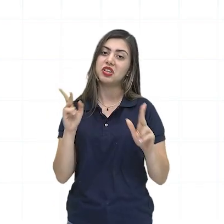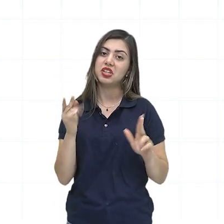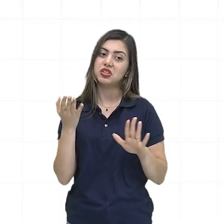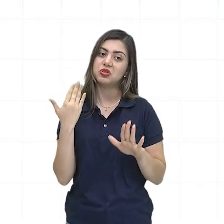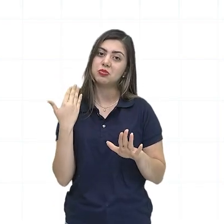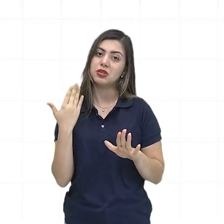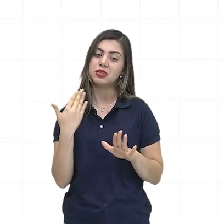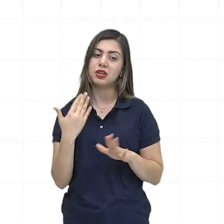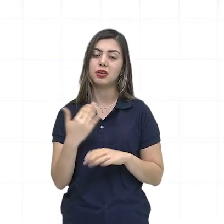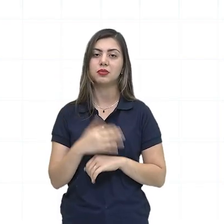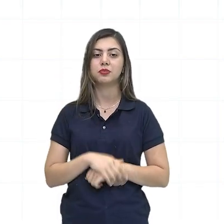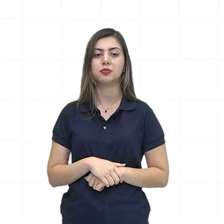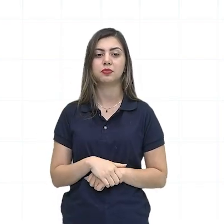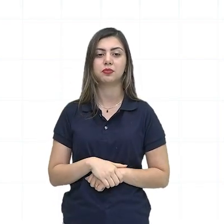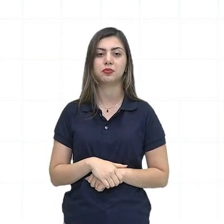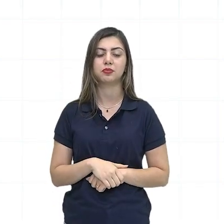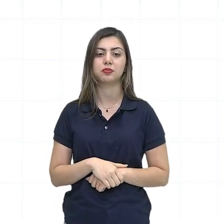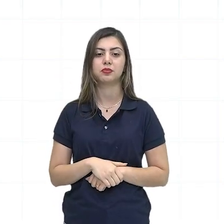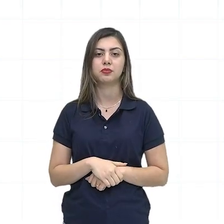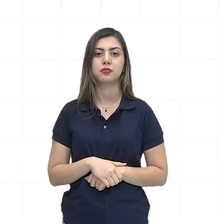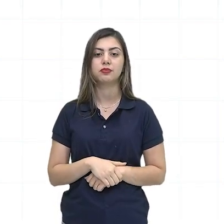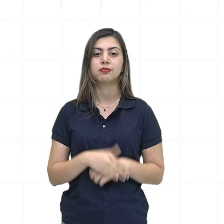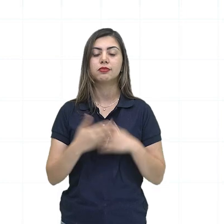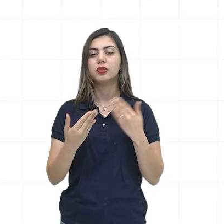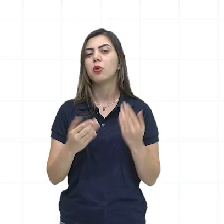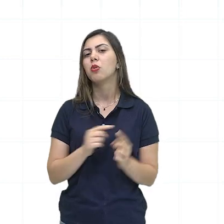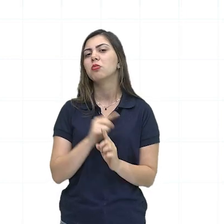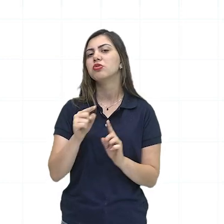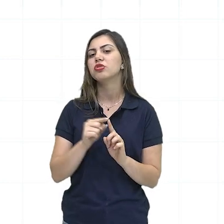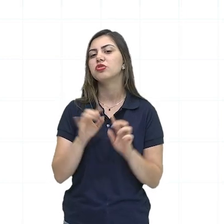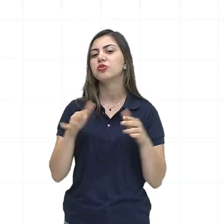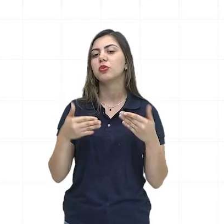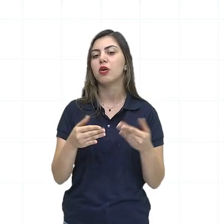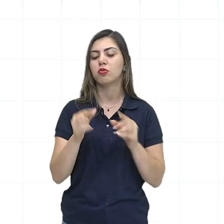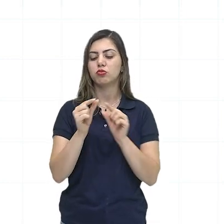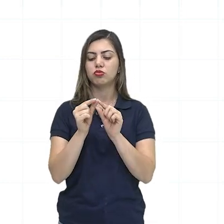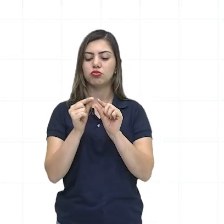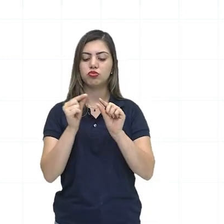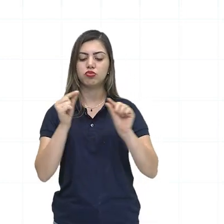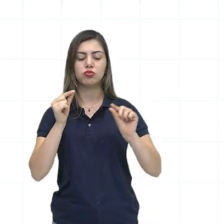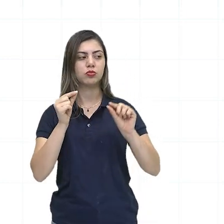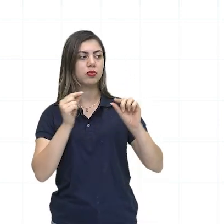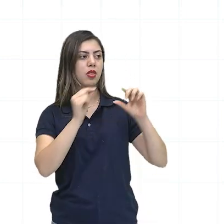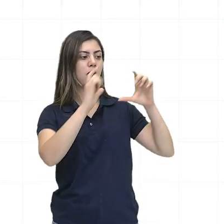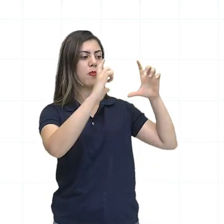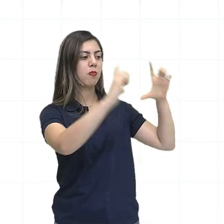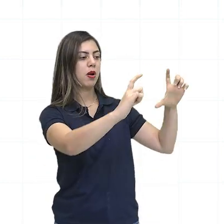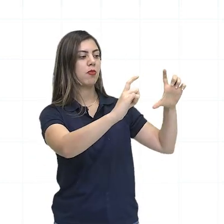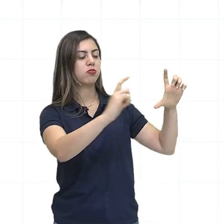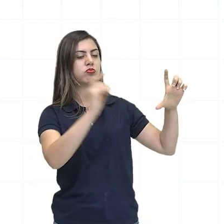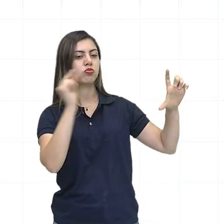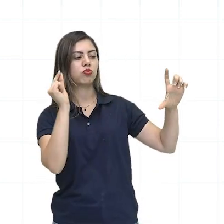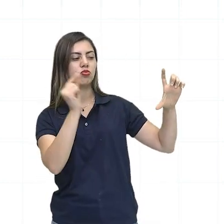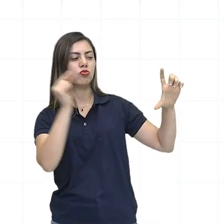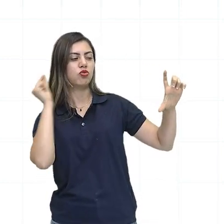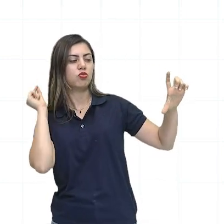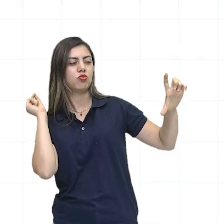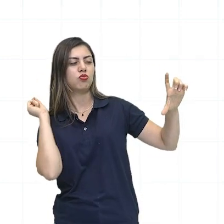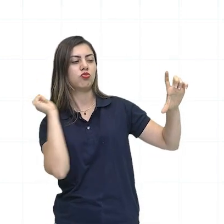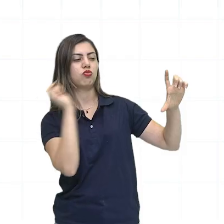forma também. Consiste no arremesso de dardos contra um alvo circular apoiado